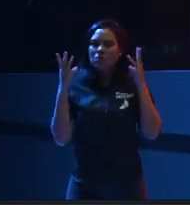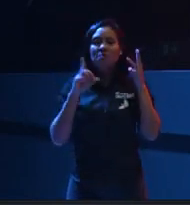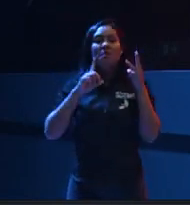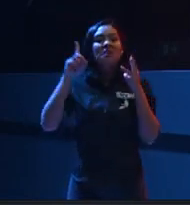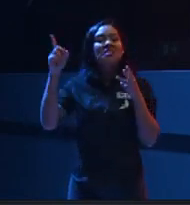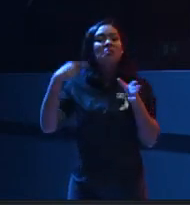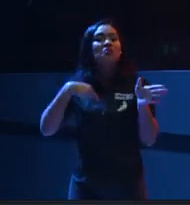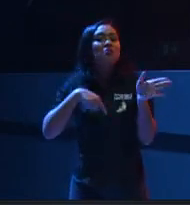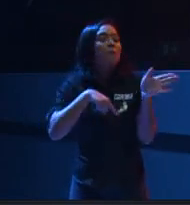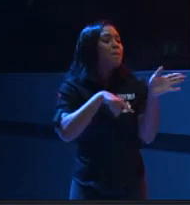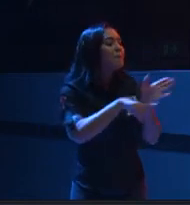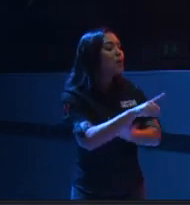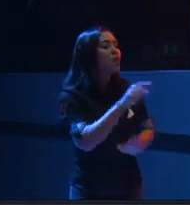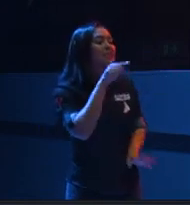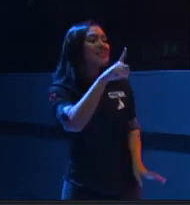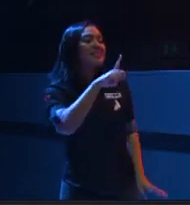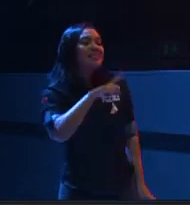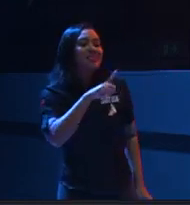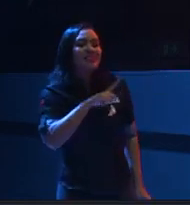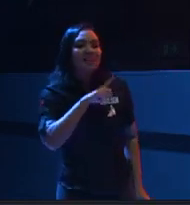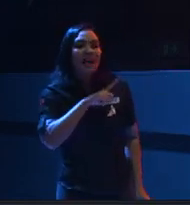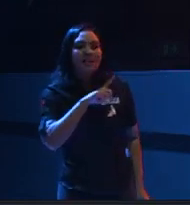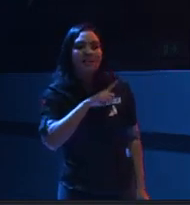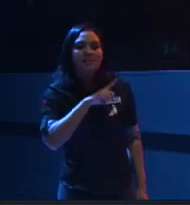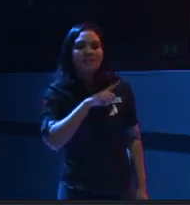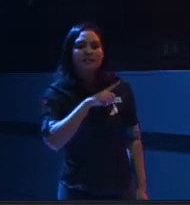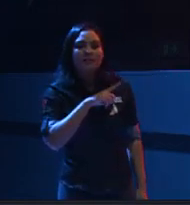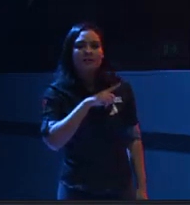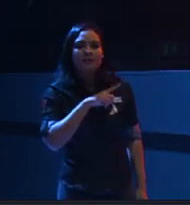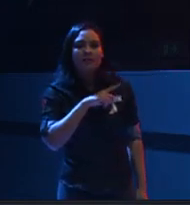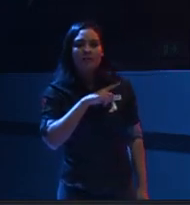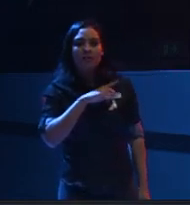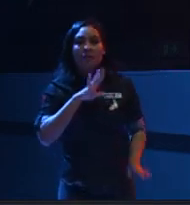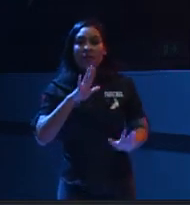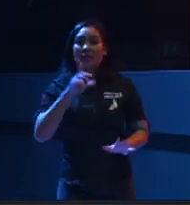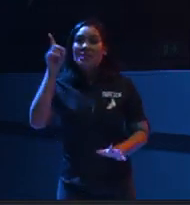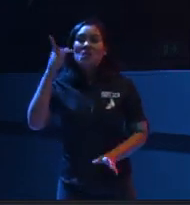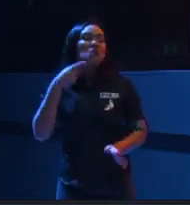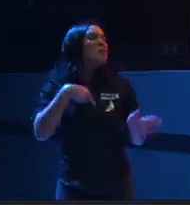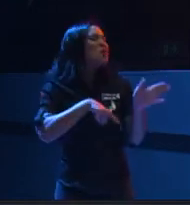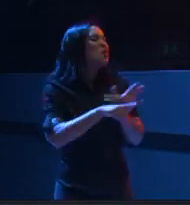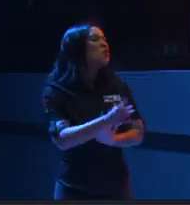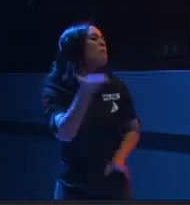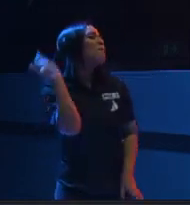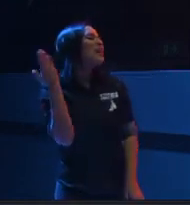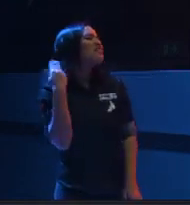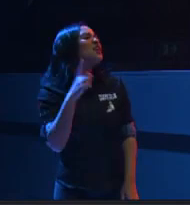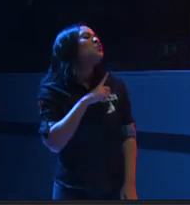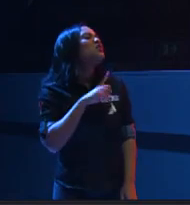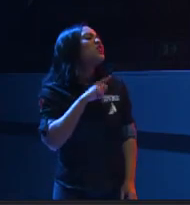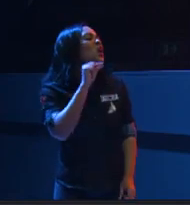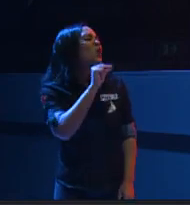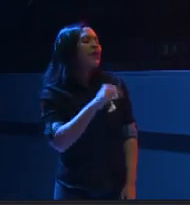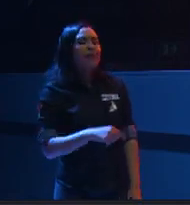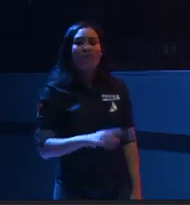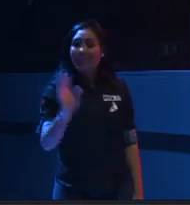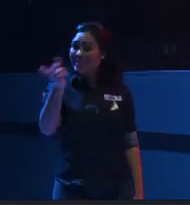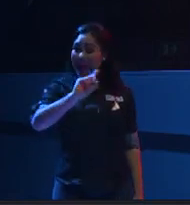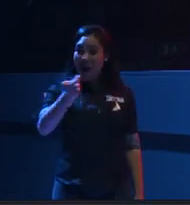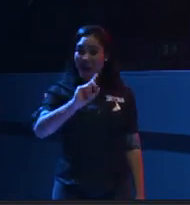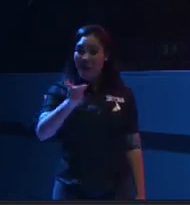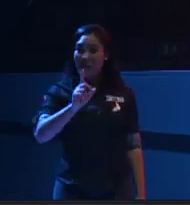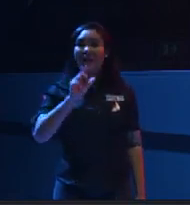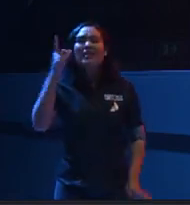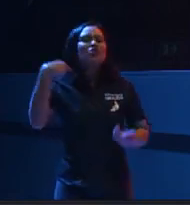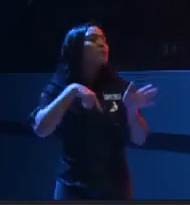perguntou o que tu tinhas rápido era muito bom eu tinha dinheiro eu tinha um bom emprego não tem não perguntou